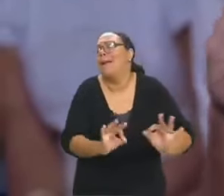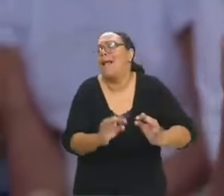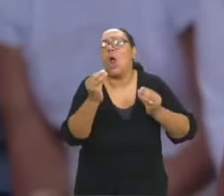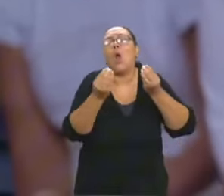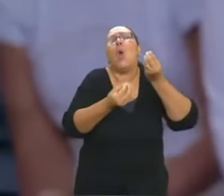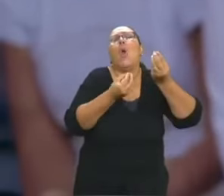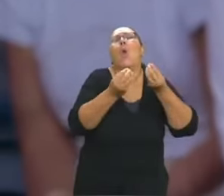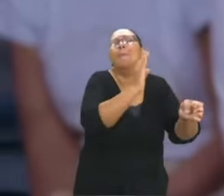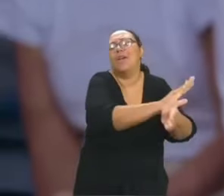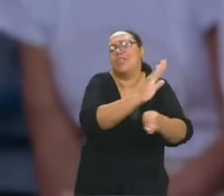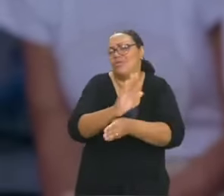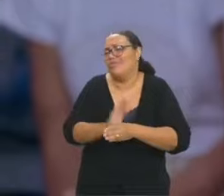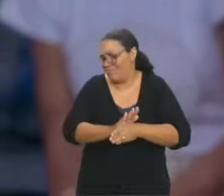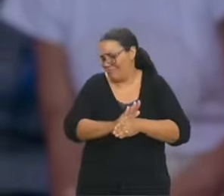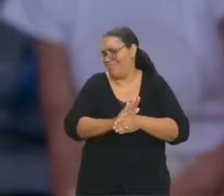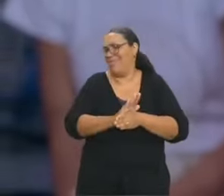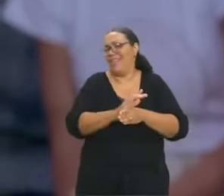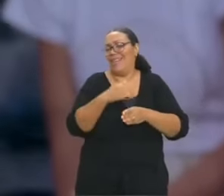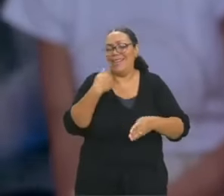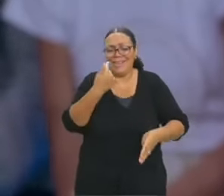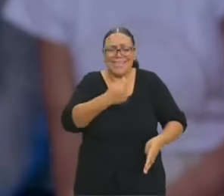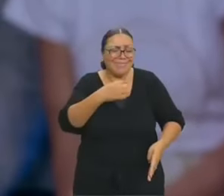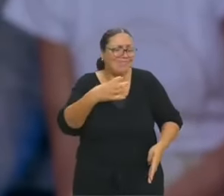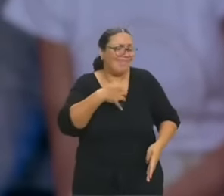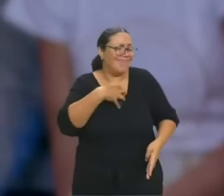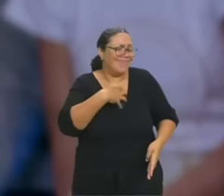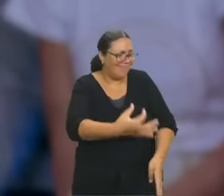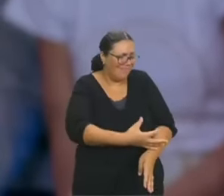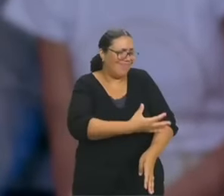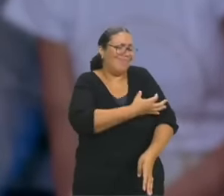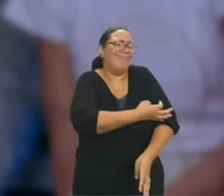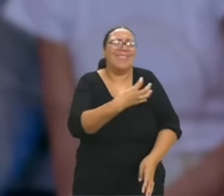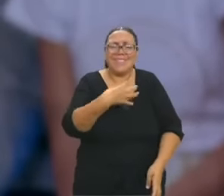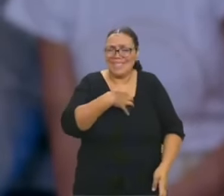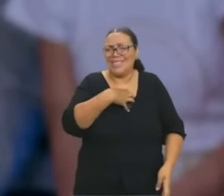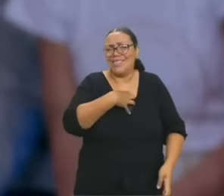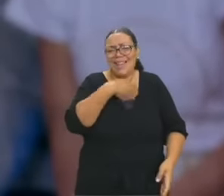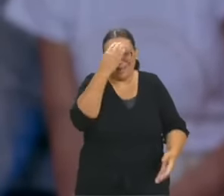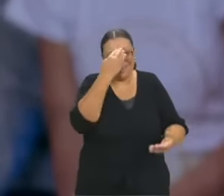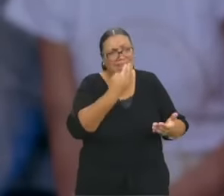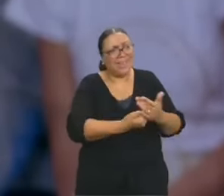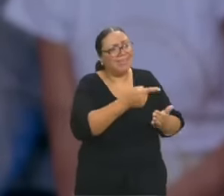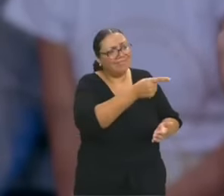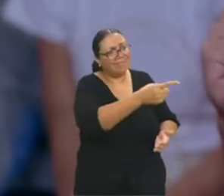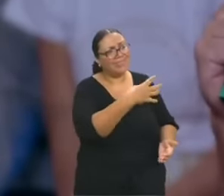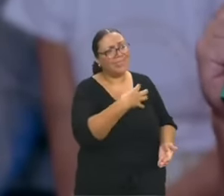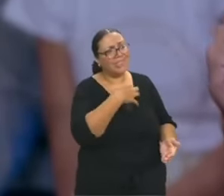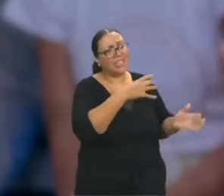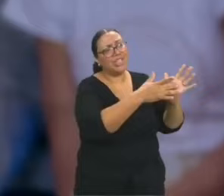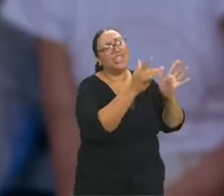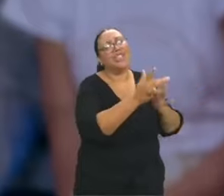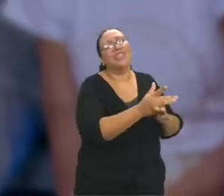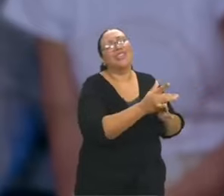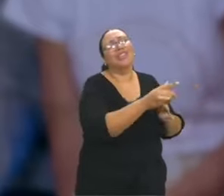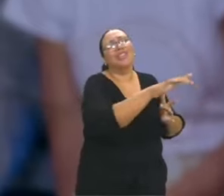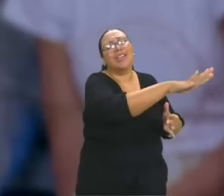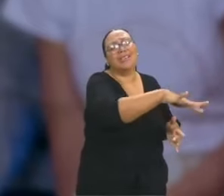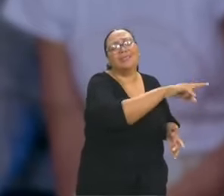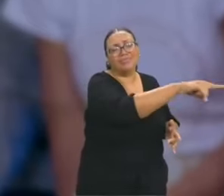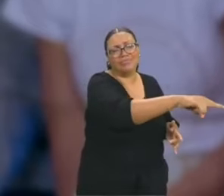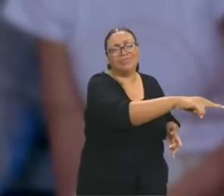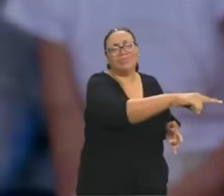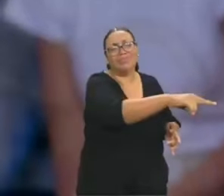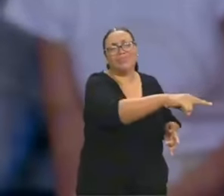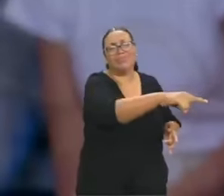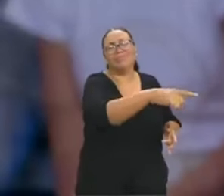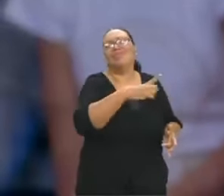é uma honra. Nós saímos daquela casa e nós falamos: "Senhor, como os apóstolos diziam, né? Não era o nosso caso, mas como os apóstolos